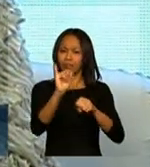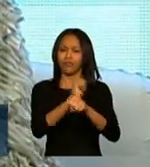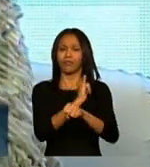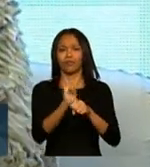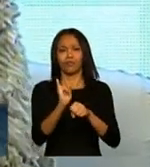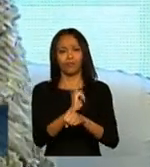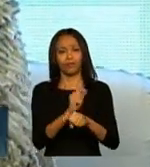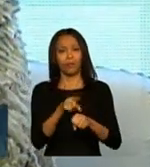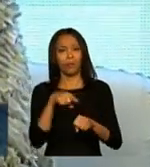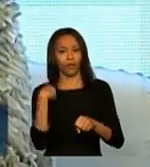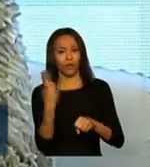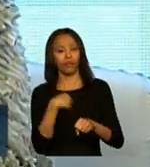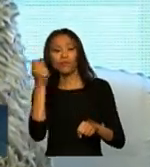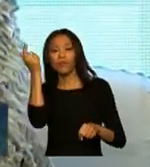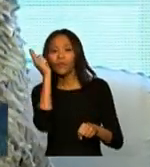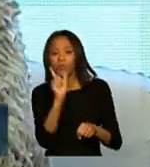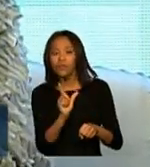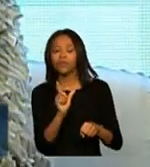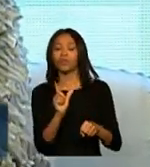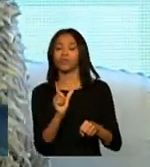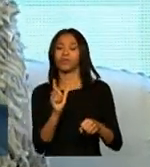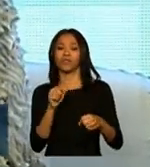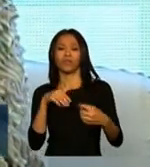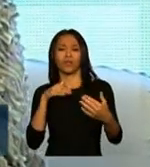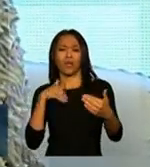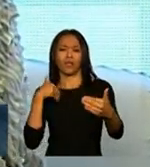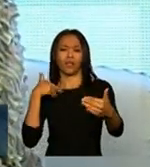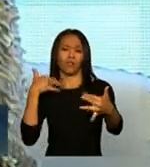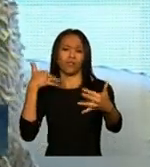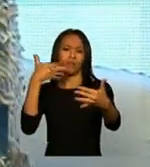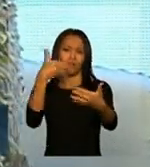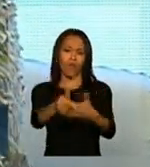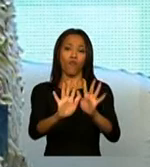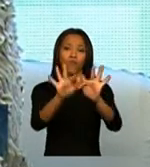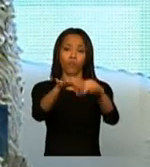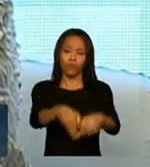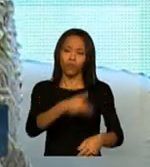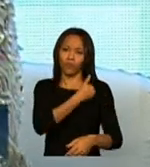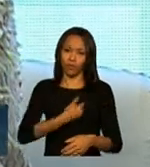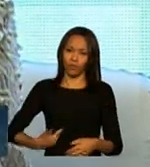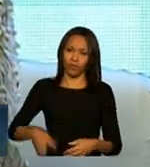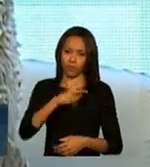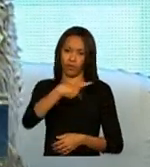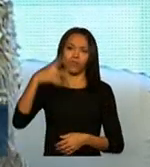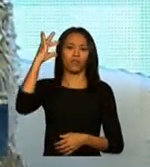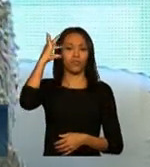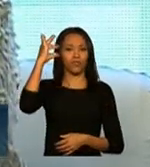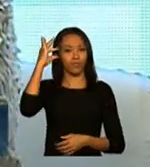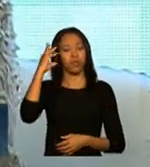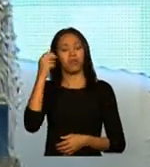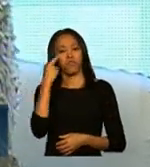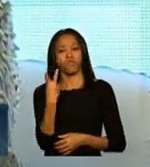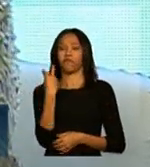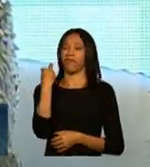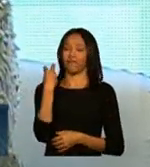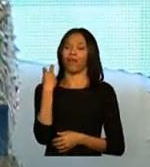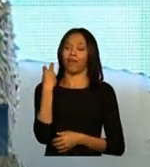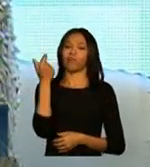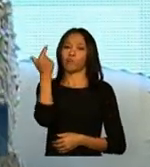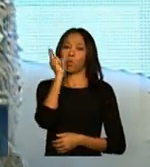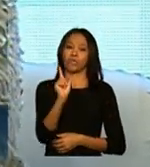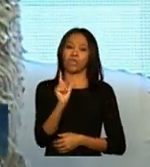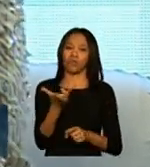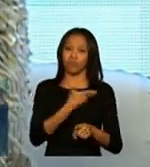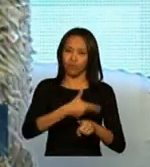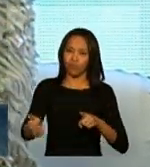estratégicas para que a gente possa chegar ao final do governo da presidenta Dilma, dizendo que, de fato, nós superamos a miséria no Brasil.